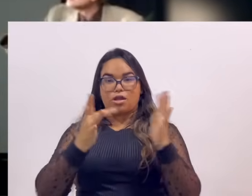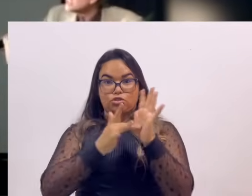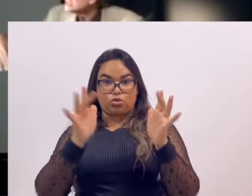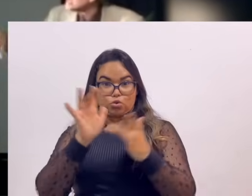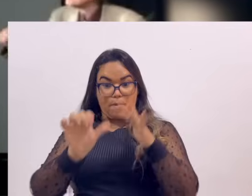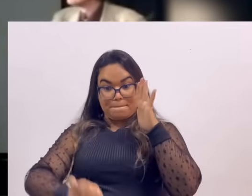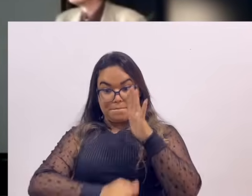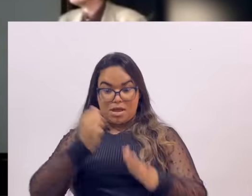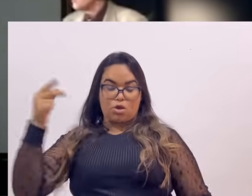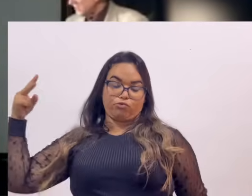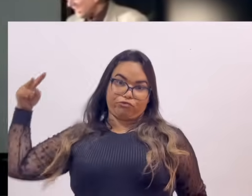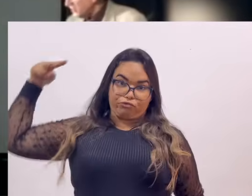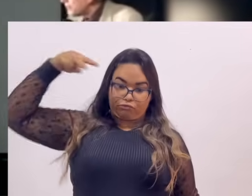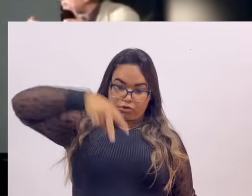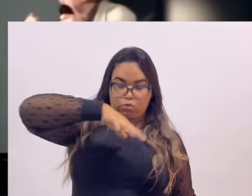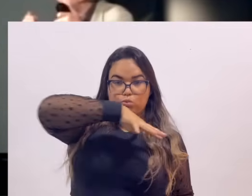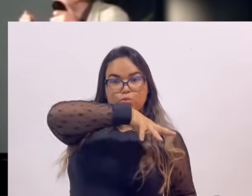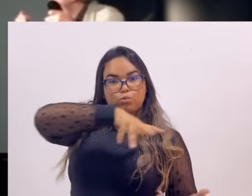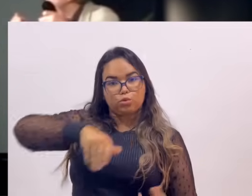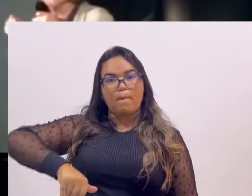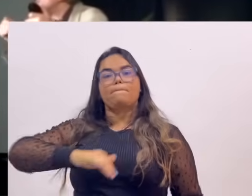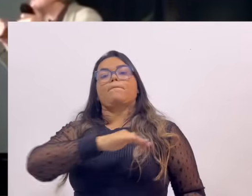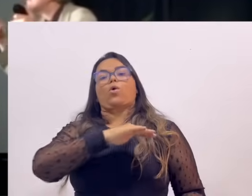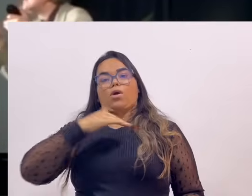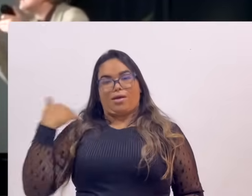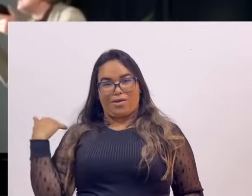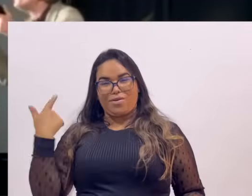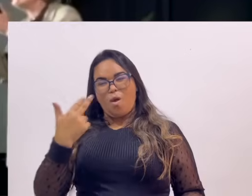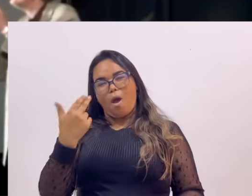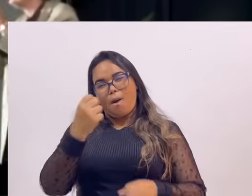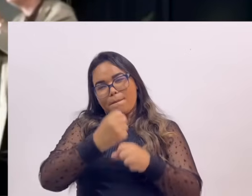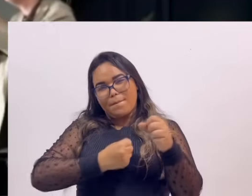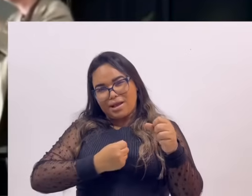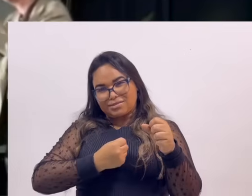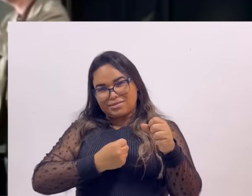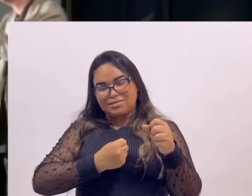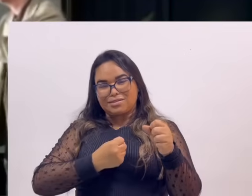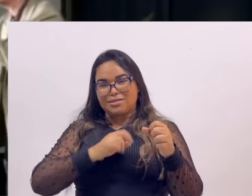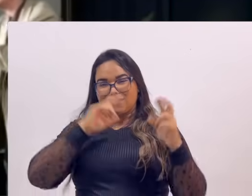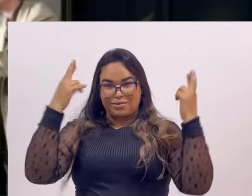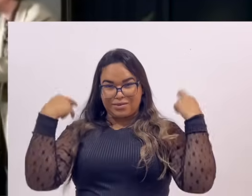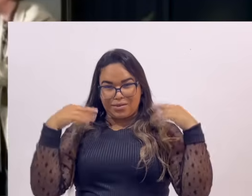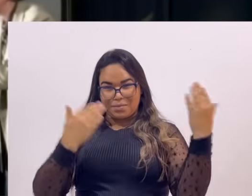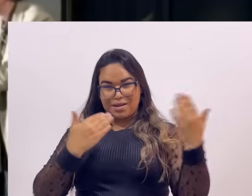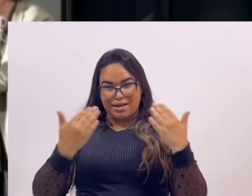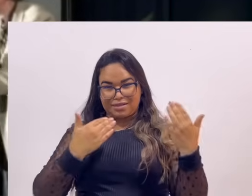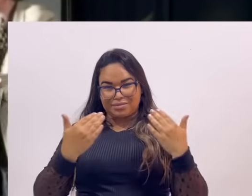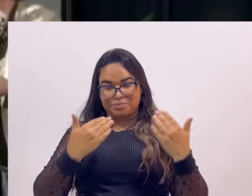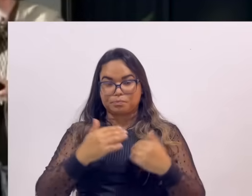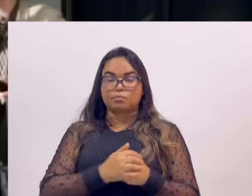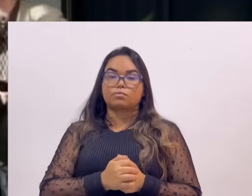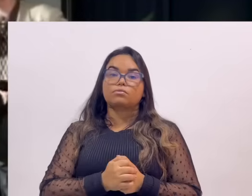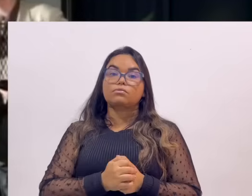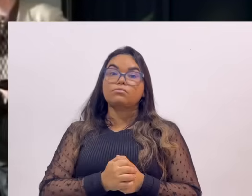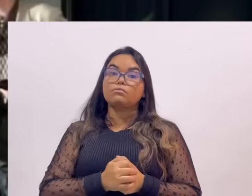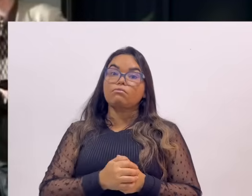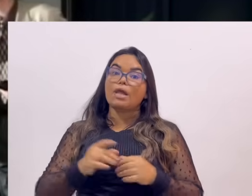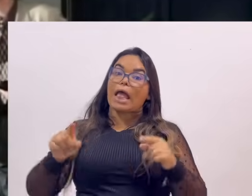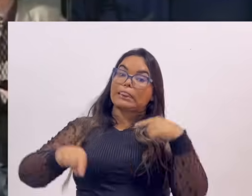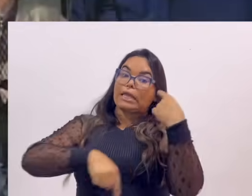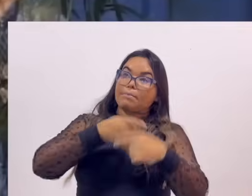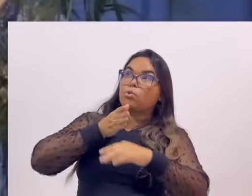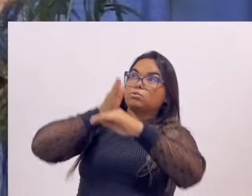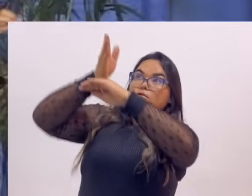Como é que nós sabemos disso? Porque no santuário terrestre não era autorizado ao sacerdote que entrasse no primeiro